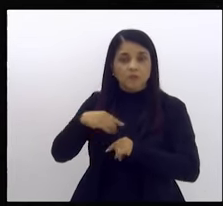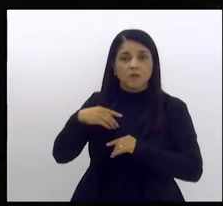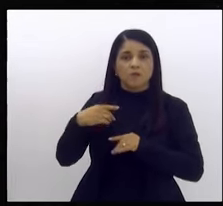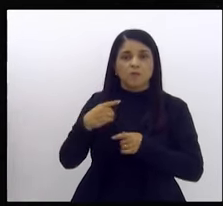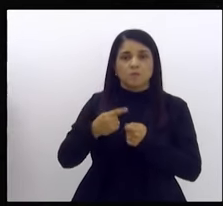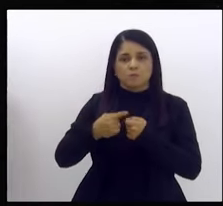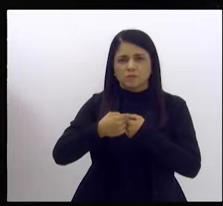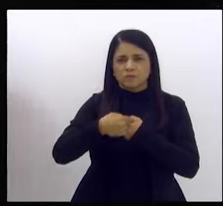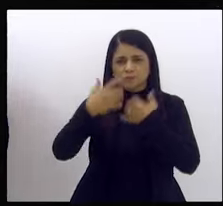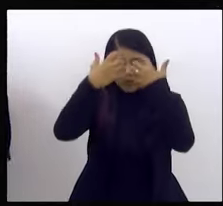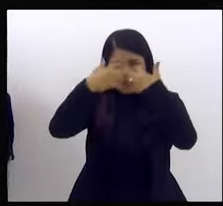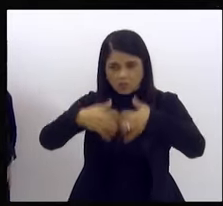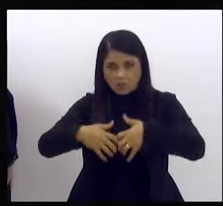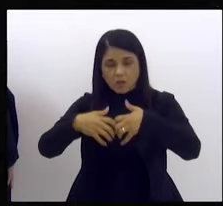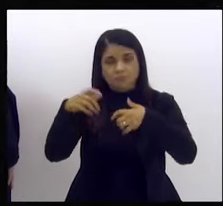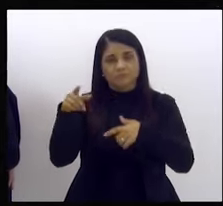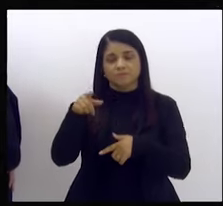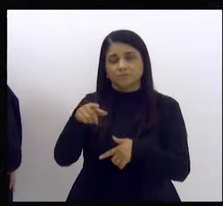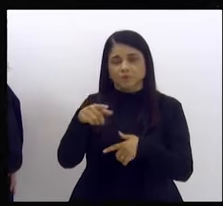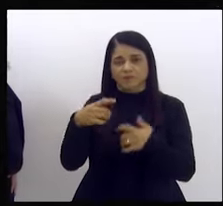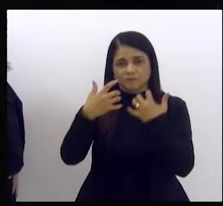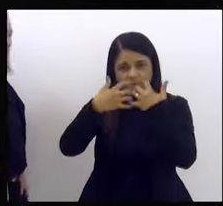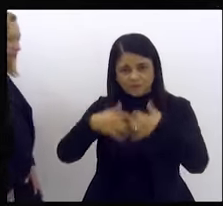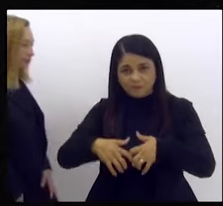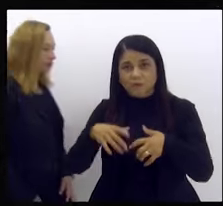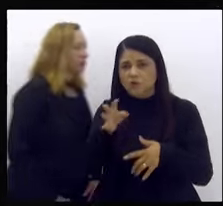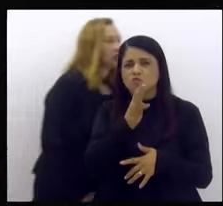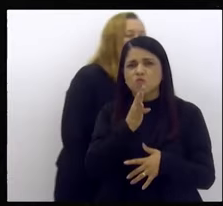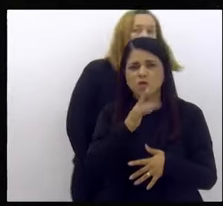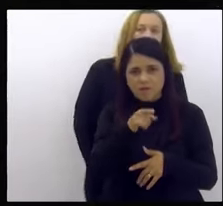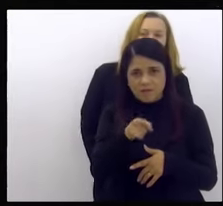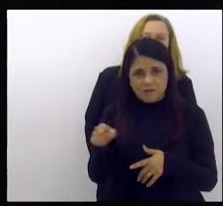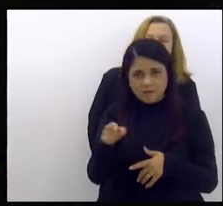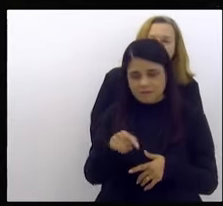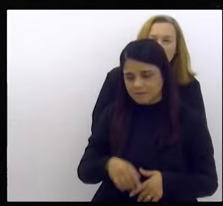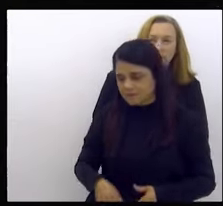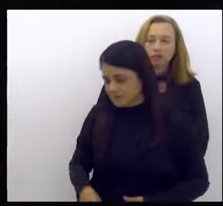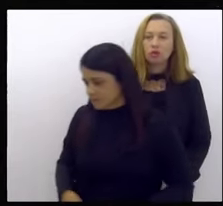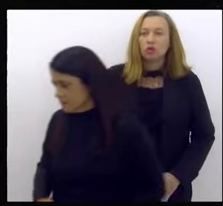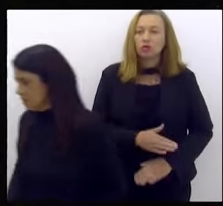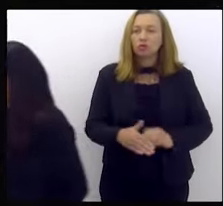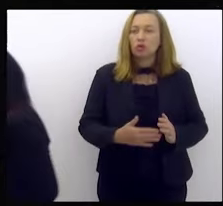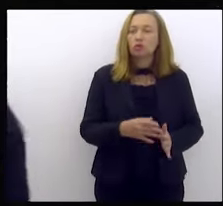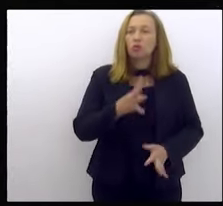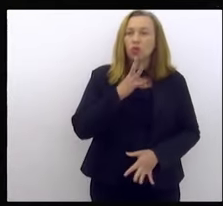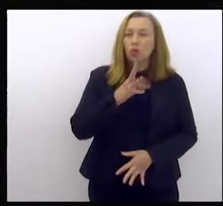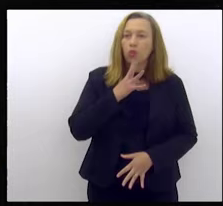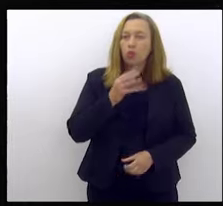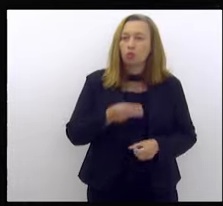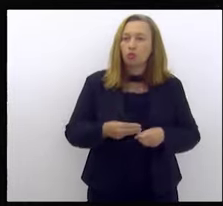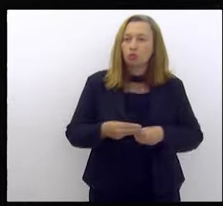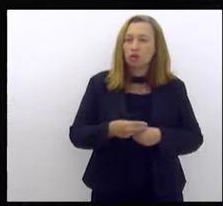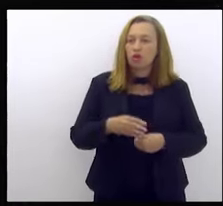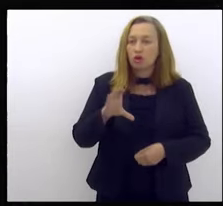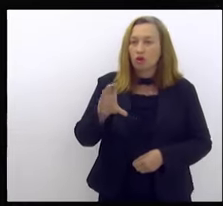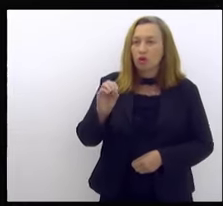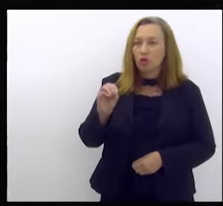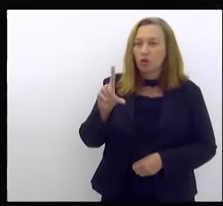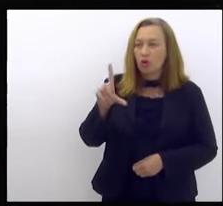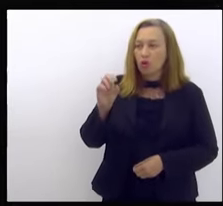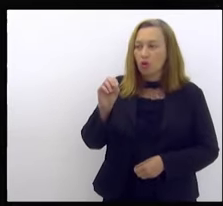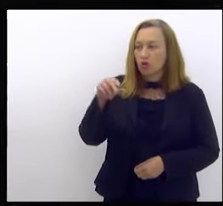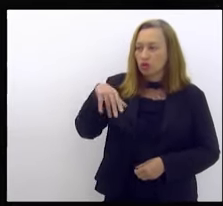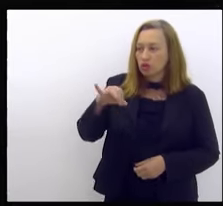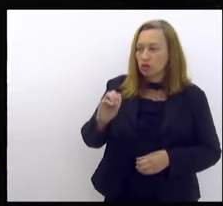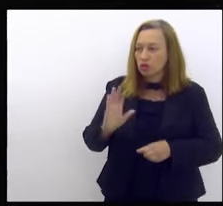de Teresópolis, na região serrana, que todos conhecem como um grande município colono, na verdade está